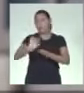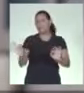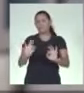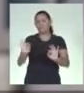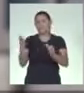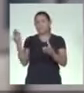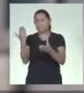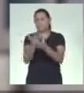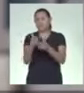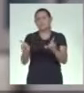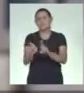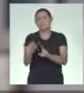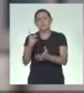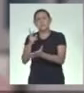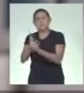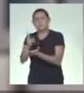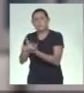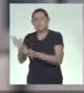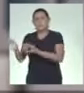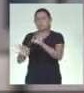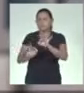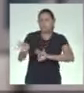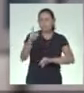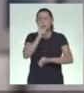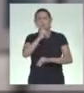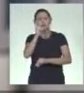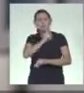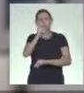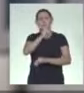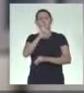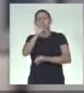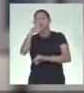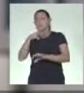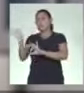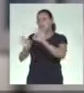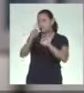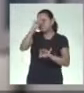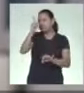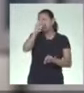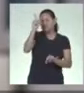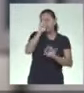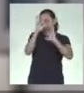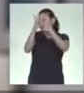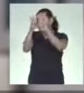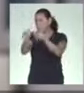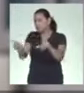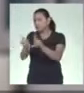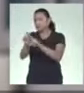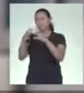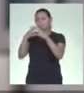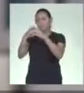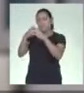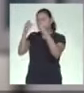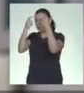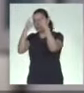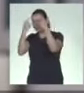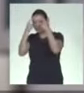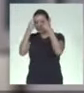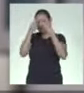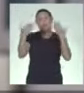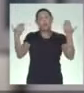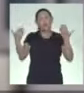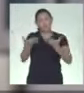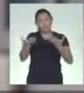fui condenado, eles recorrem a baixarias, mentiras, truques e montagens, tudo para confundir a sua